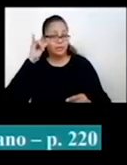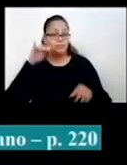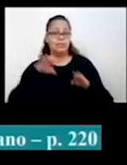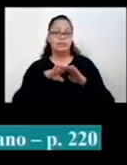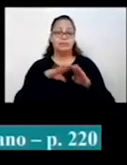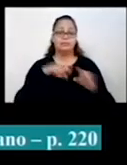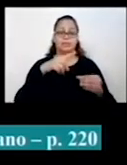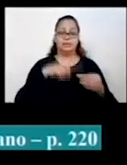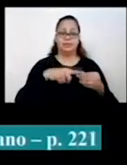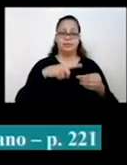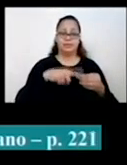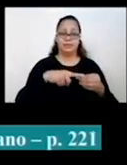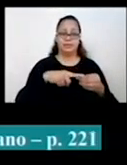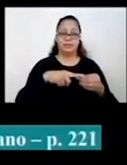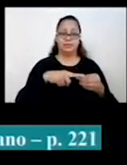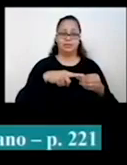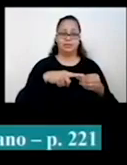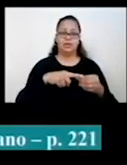na cidade também.